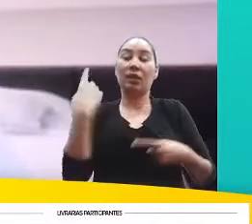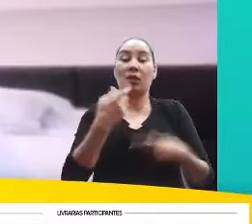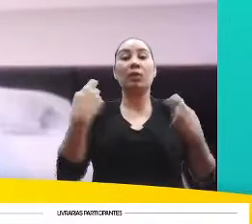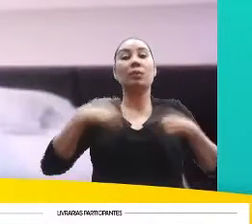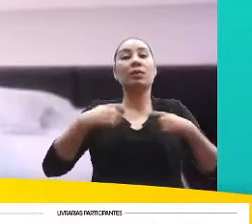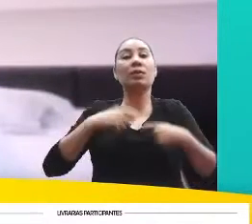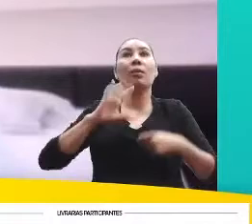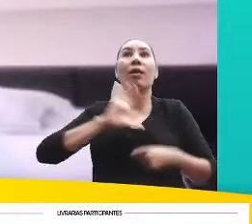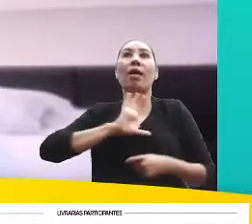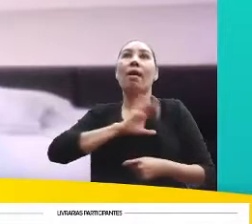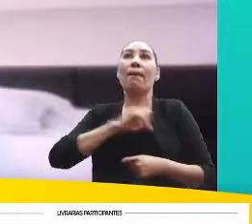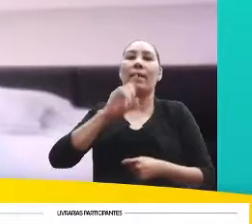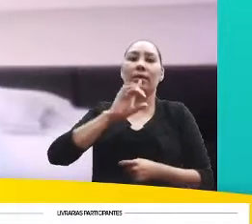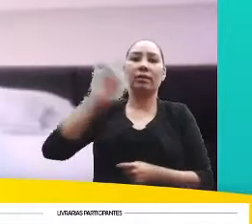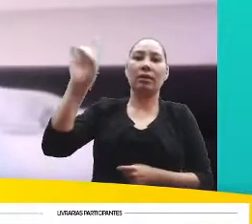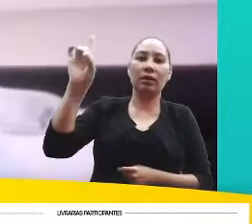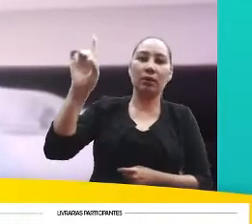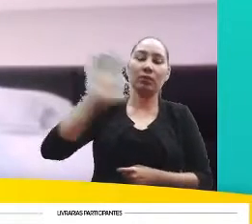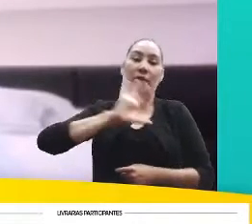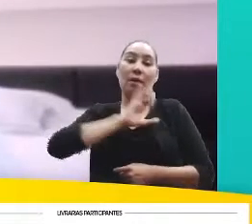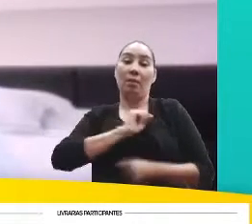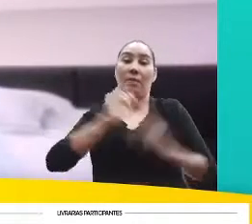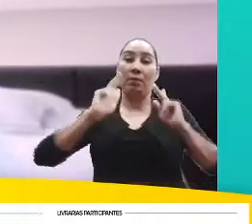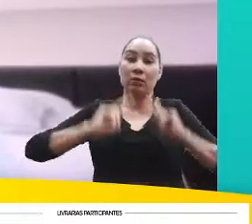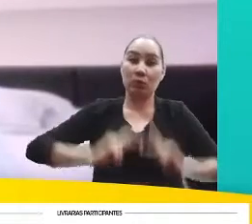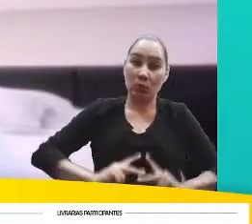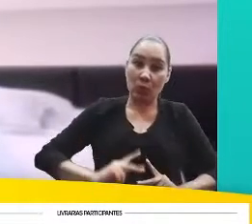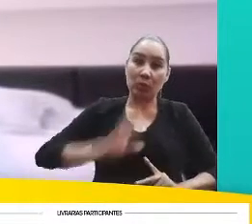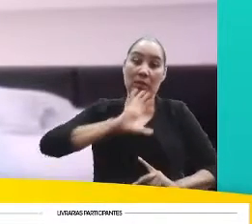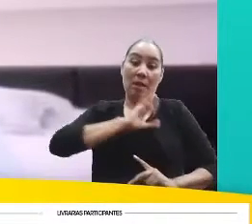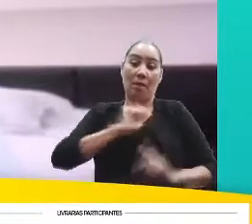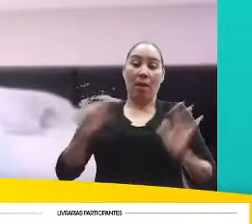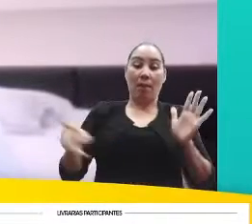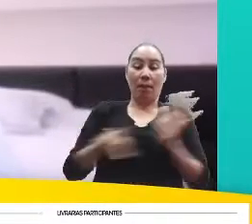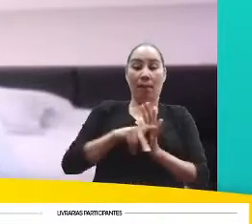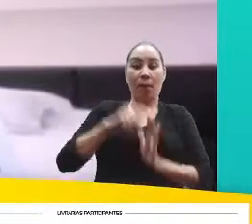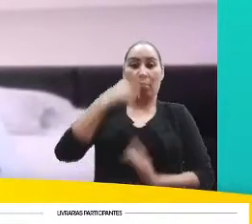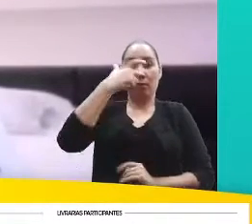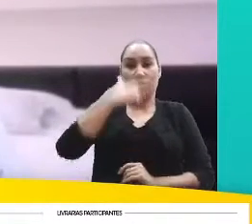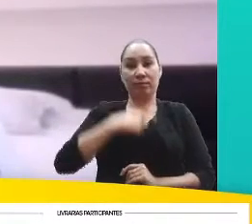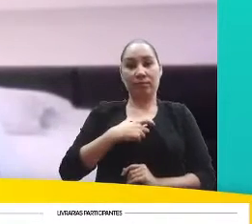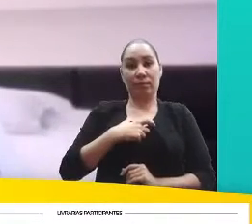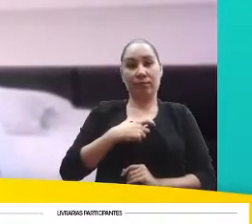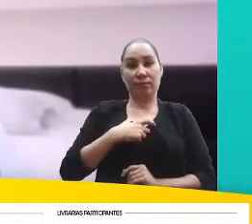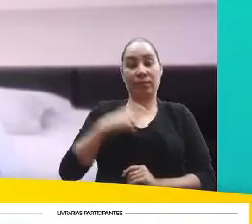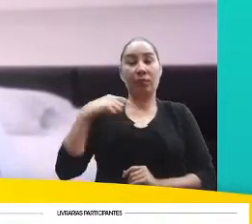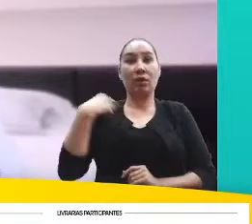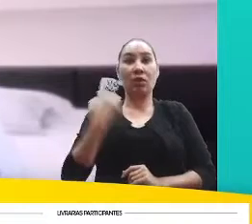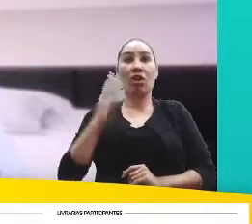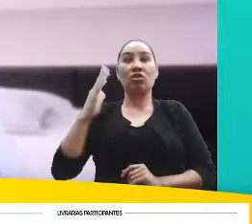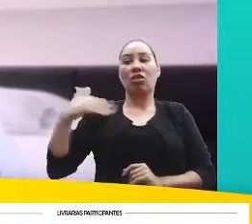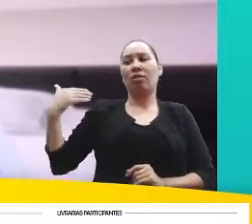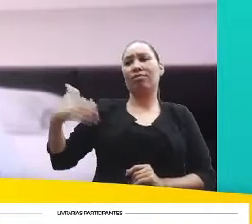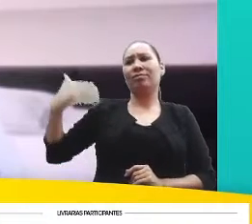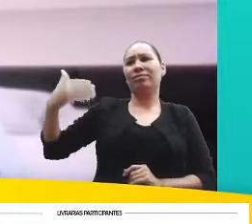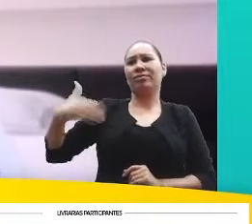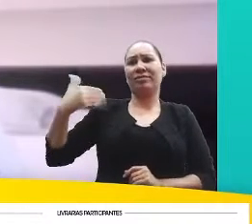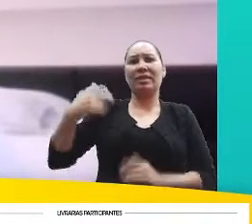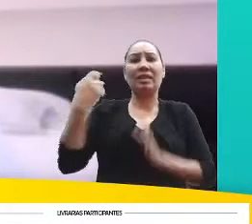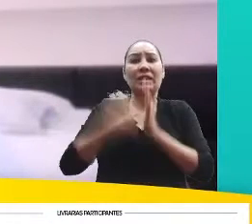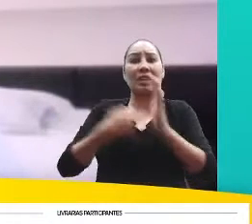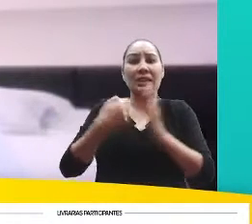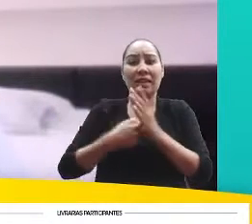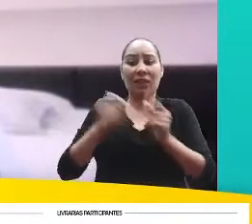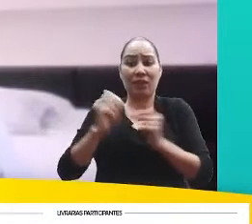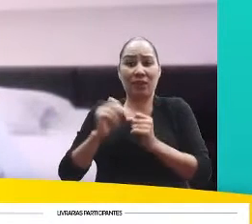deveria amar a Deus, amar ao próximo e amar a si mesmo. Nós estamos há 2000 anos tentando aplicar essa lição de Jesus,